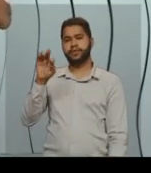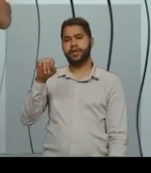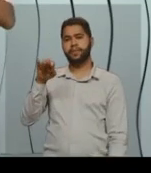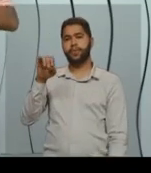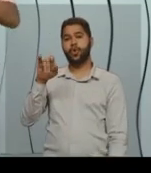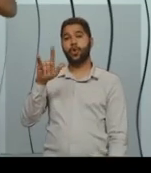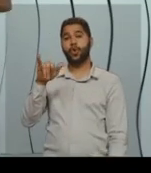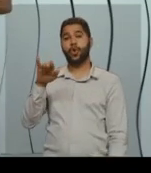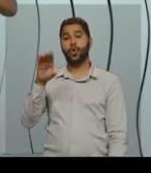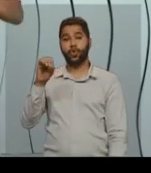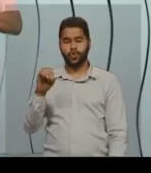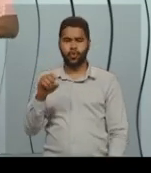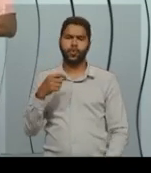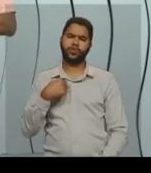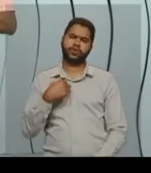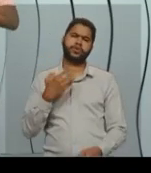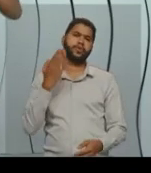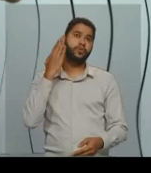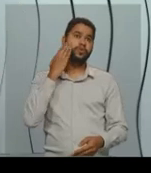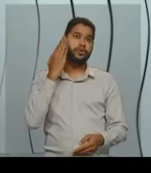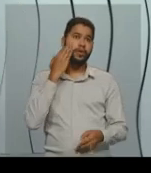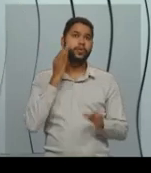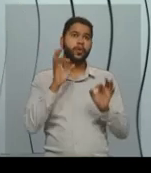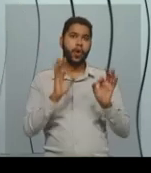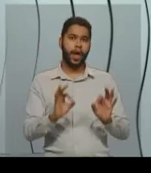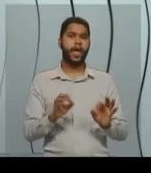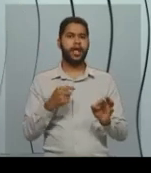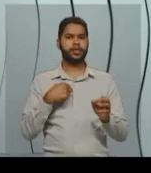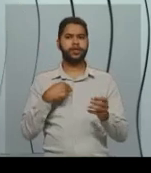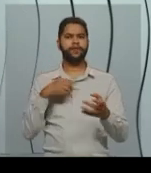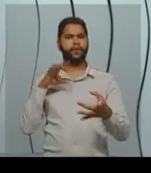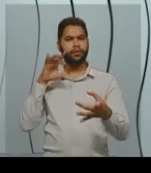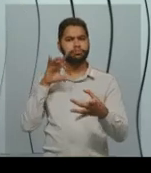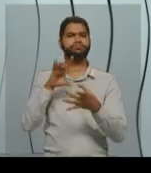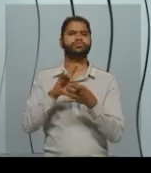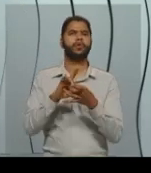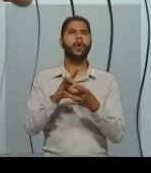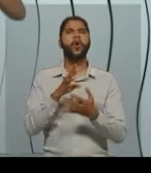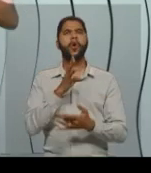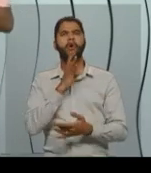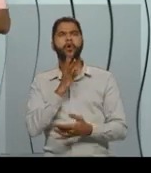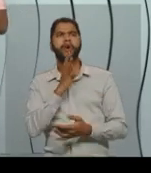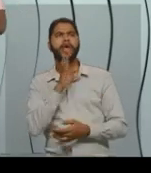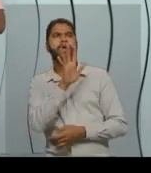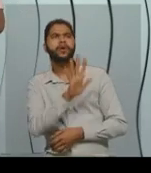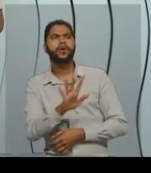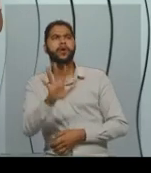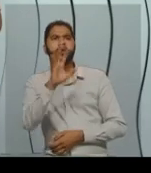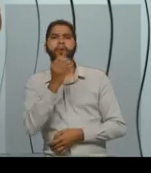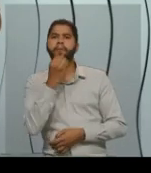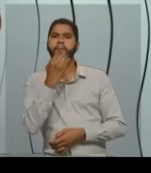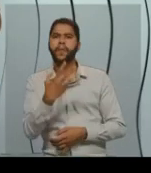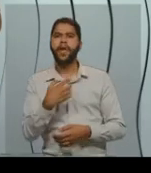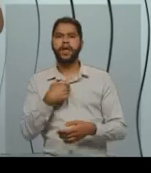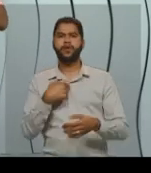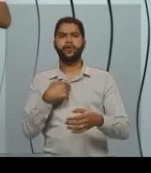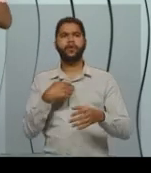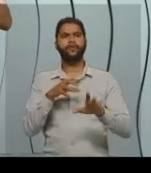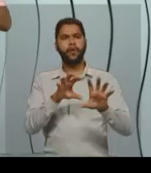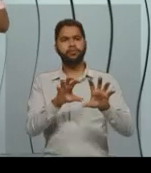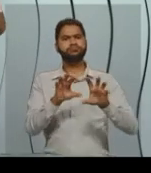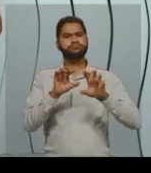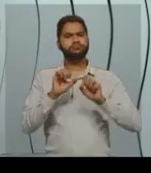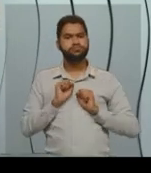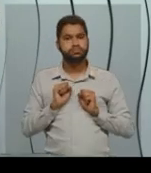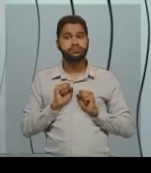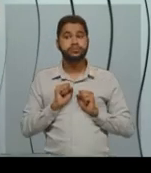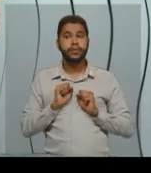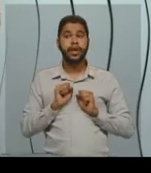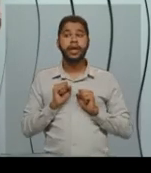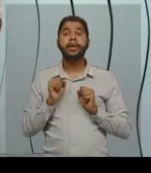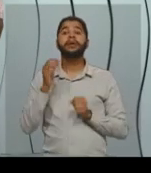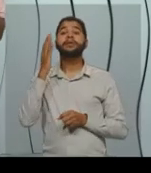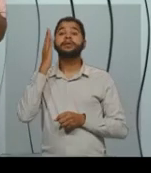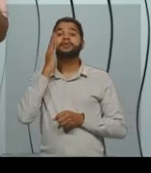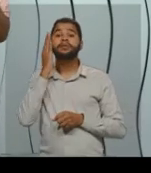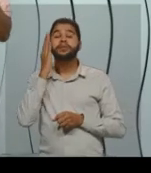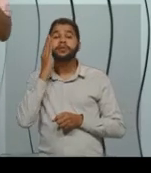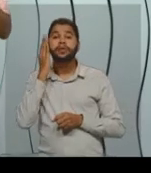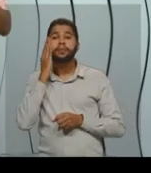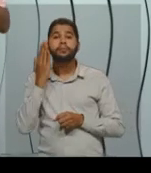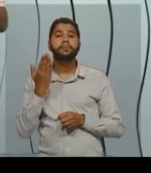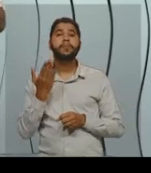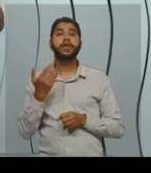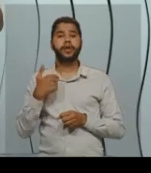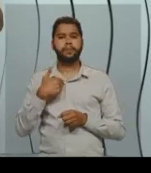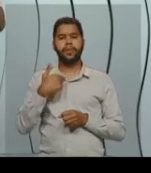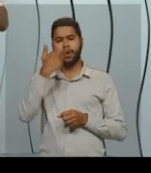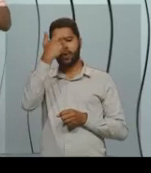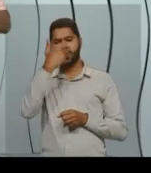forma correta. Em Platão, se eu conheço a ideia do bem, eu vou me transformar numa ideia boa. Então, basta saber para